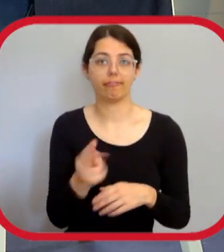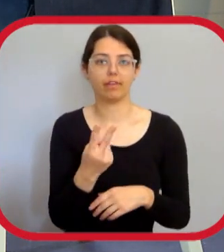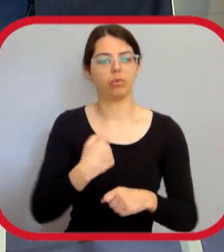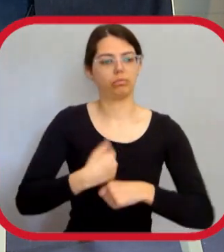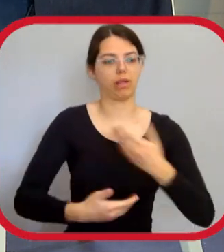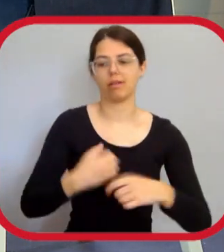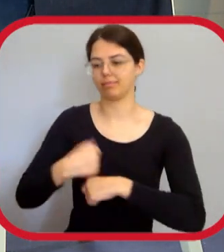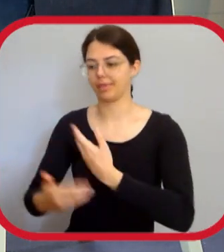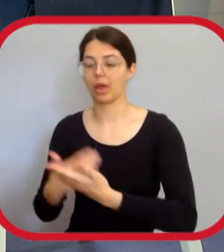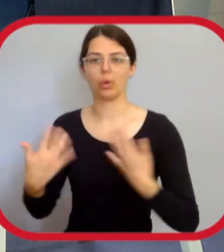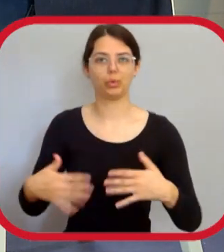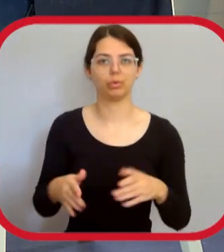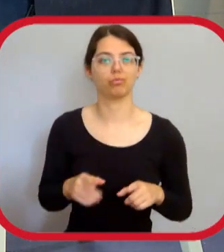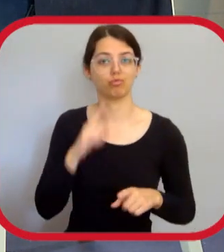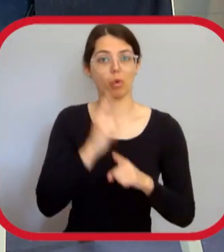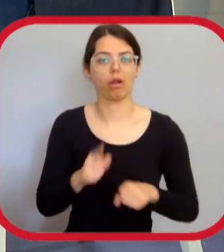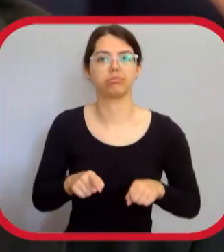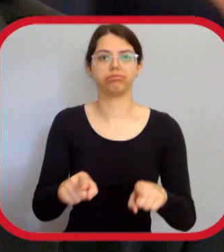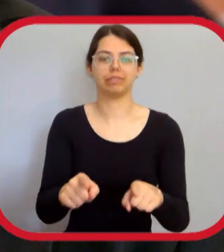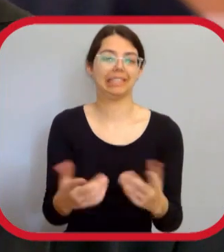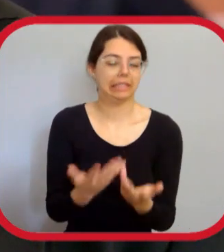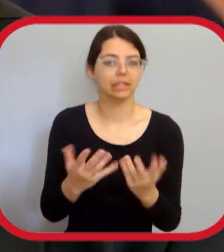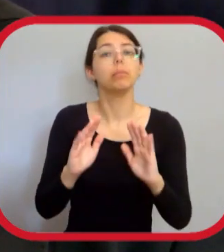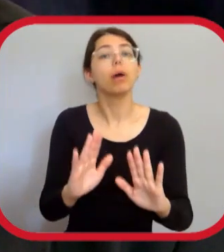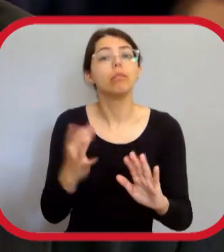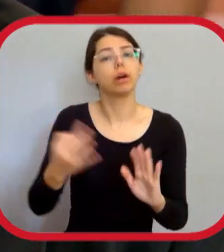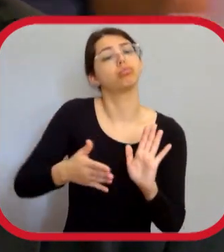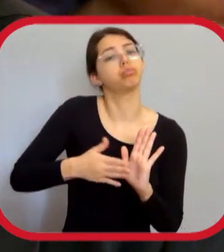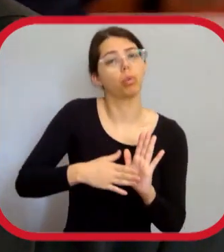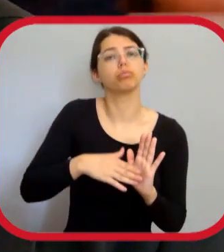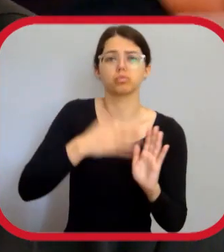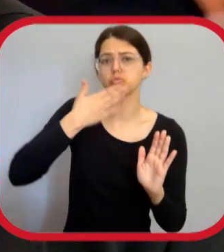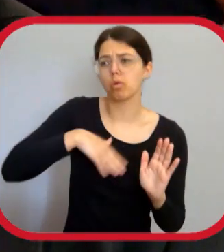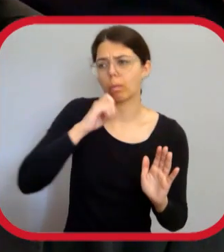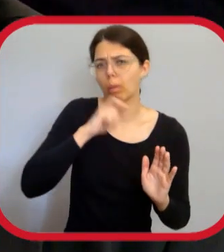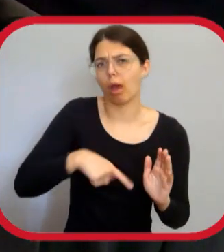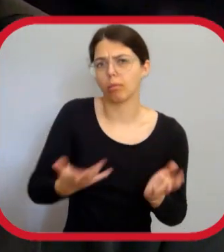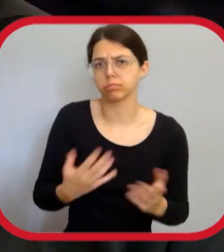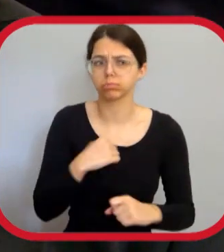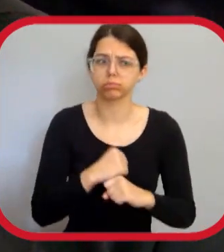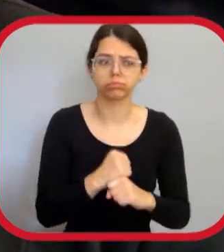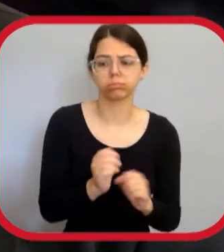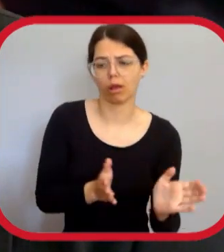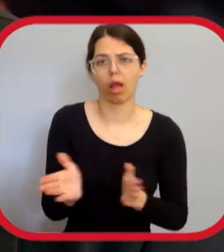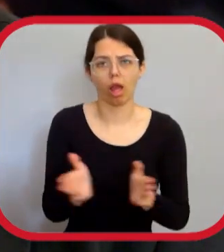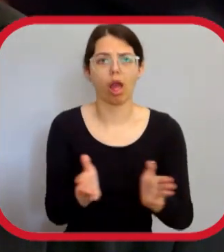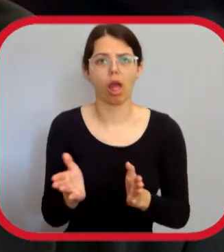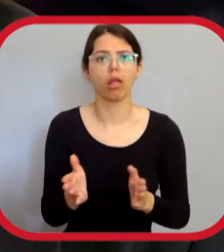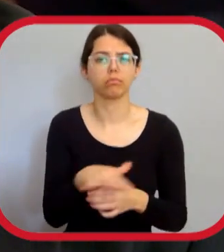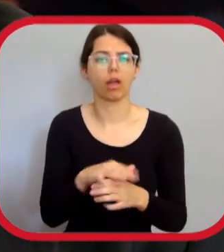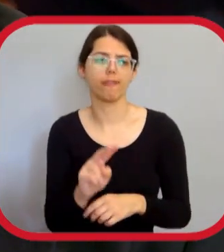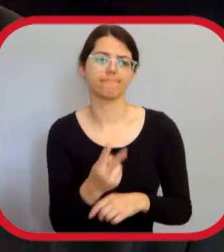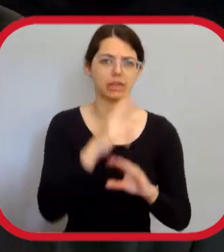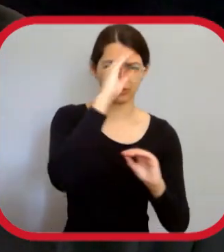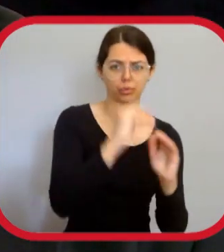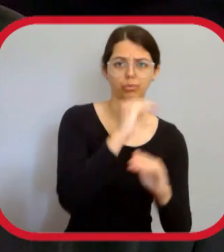campos com muita proatividade. A verdade é que acabou por demonstrar que até conseguiu fazer o